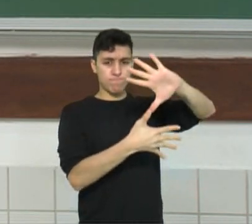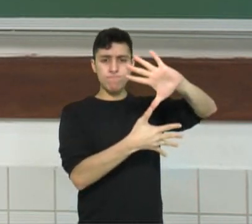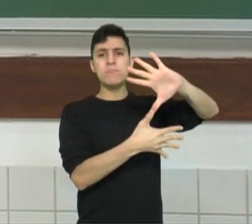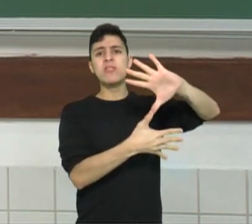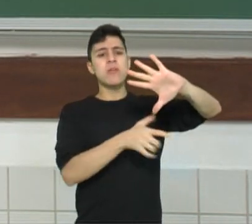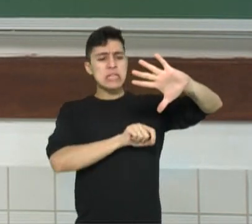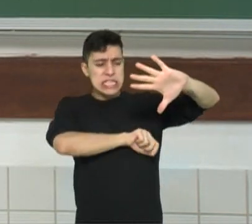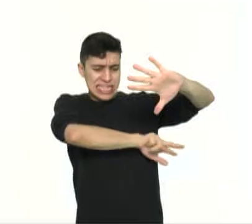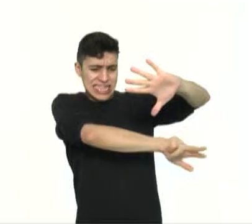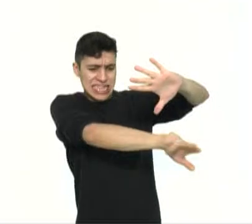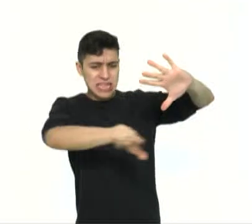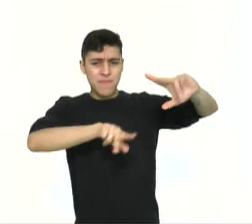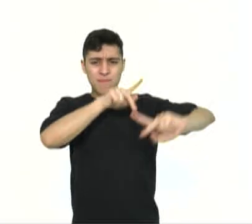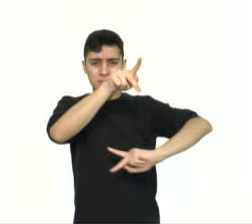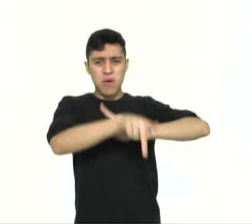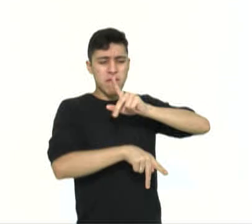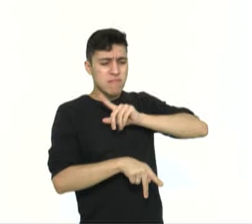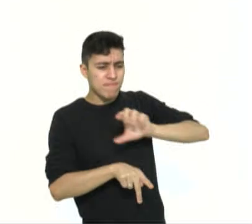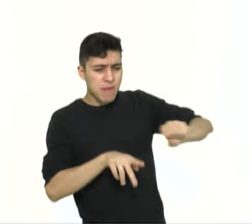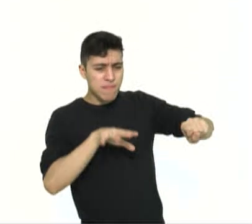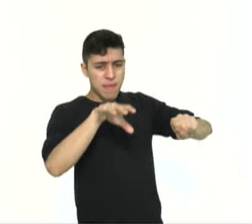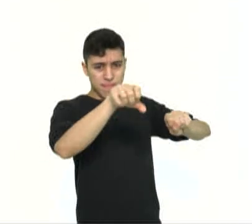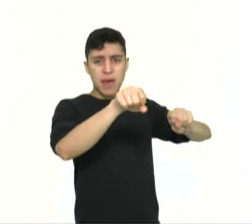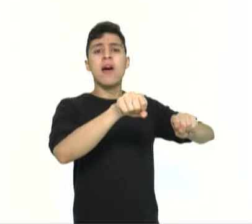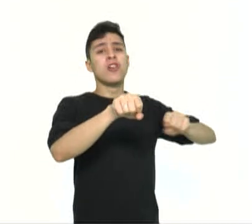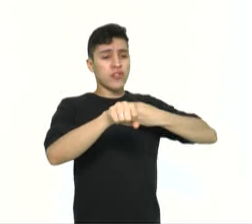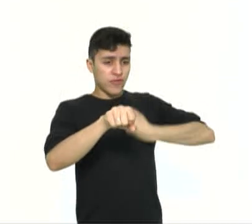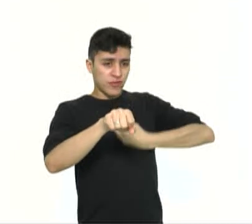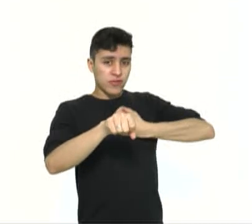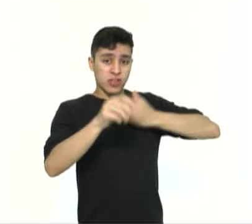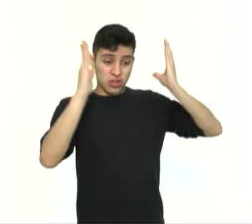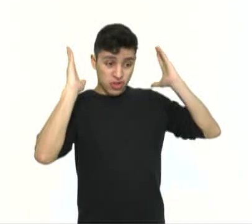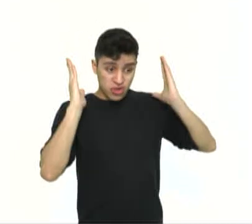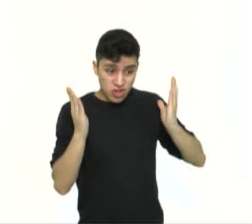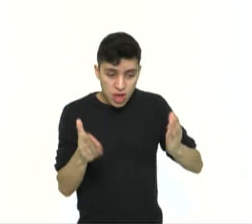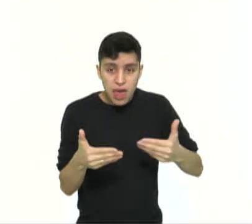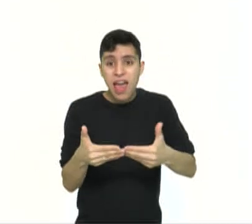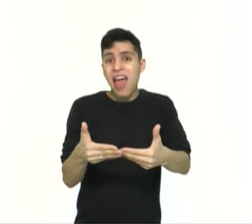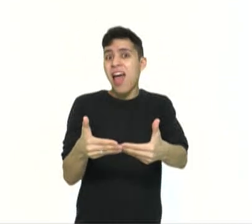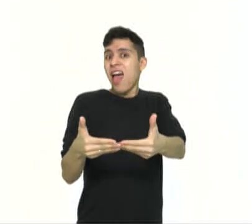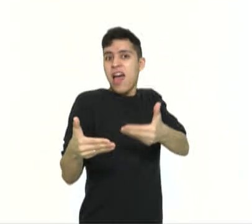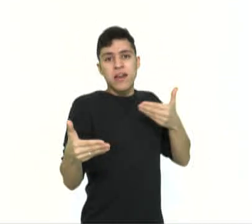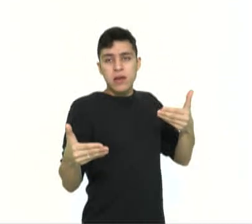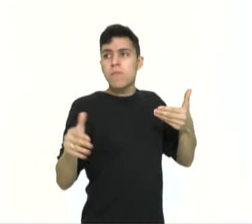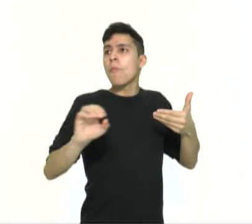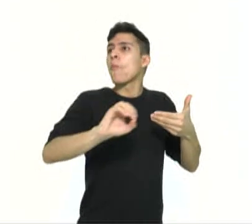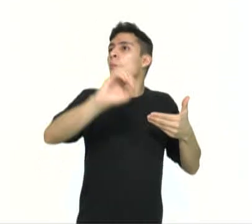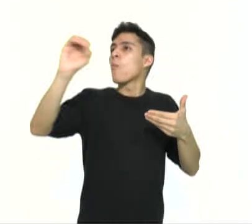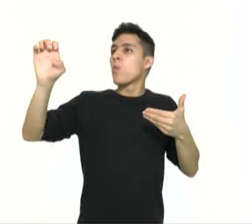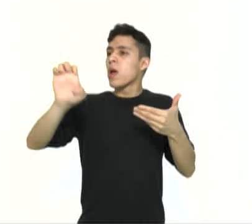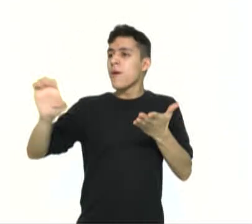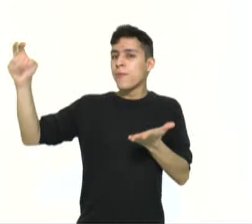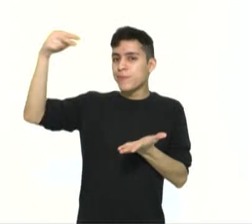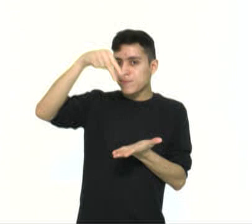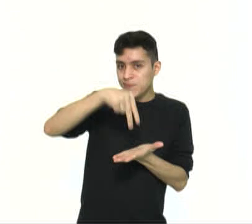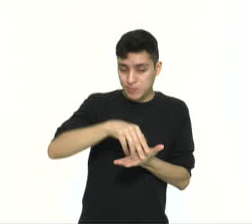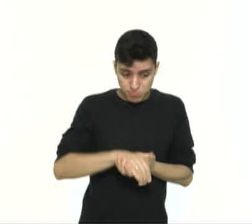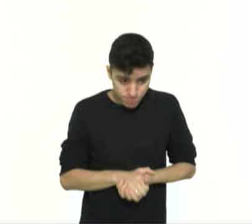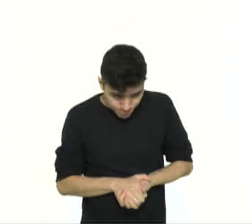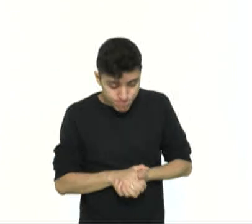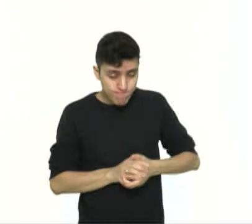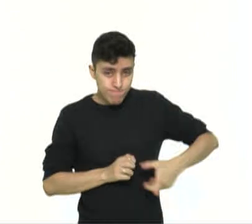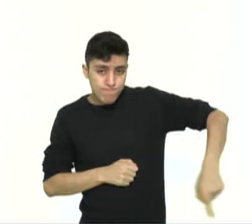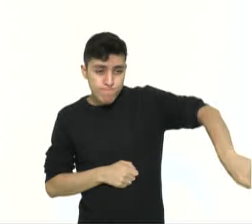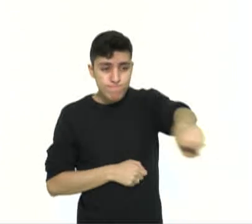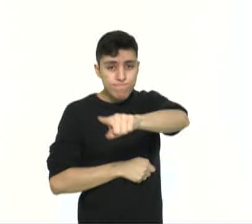diversos povos indígenas que viviam aqui, né, antes da chegada dos europeus. Esses povos